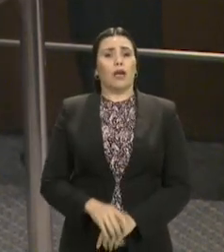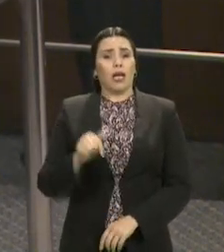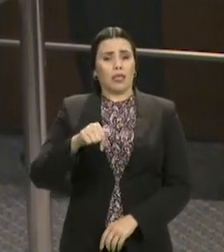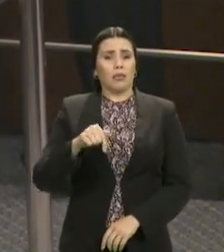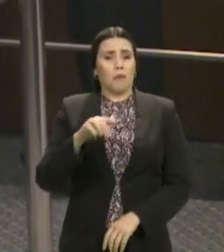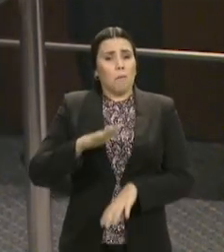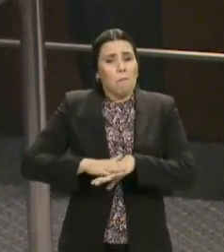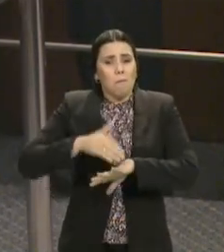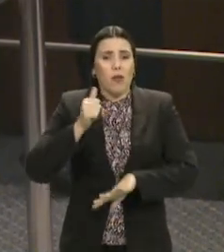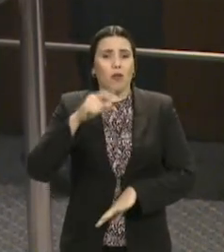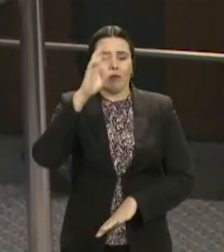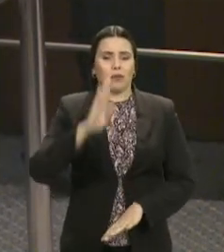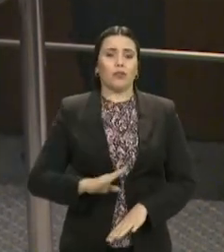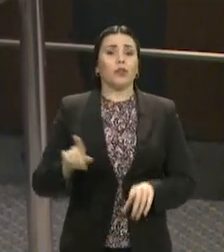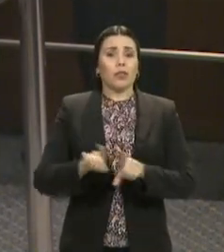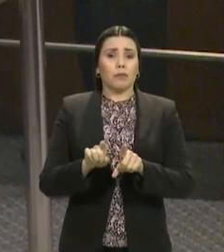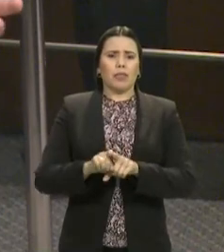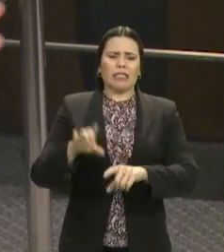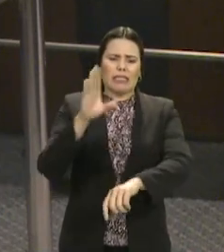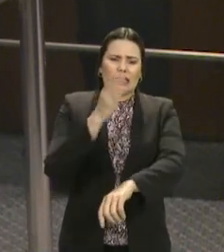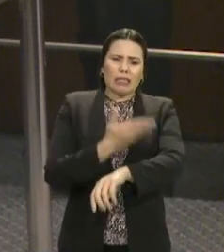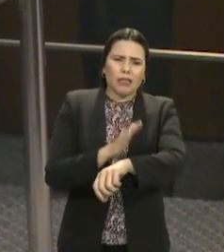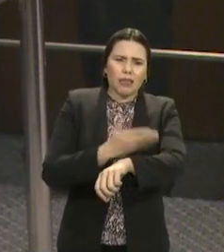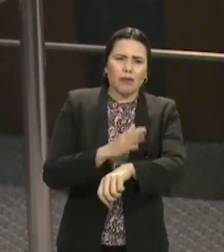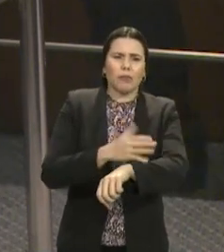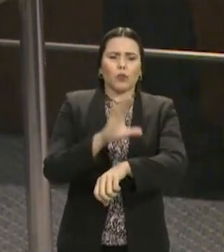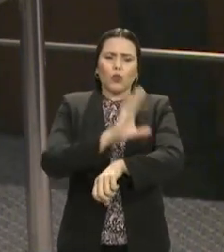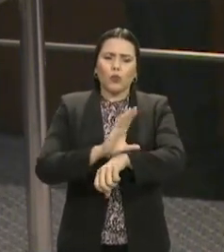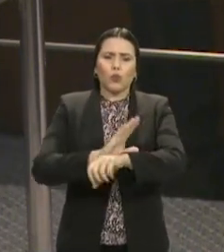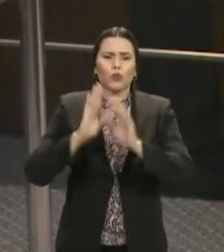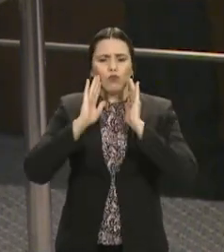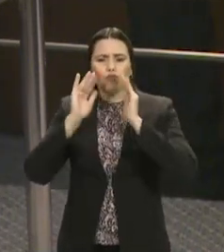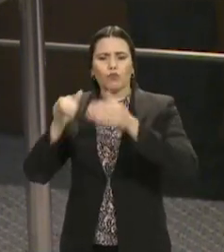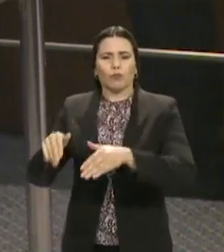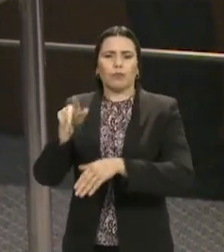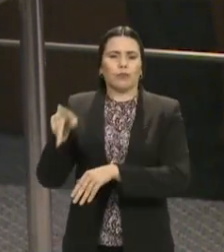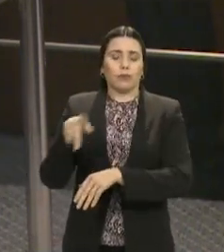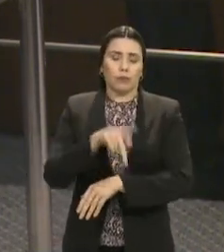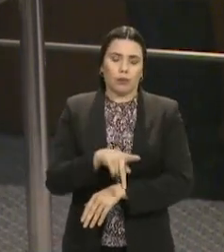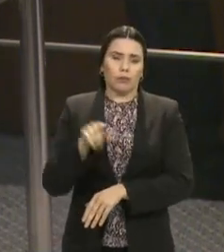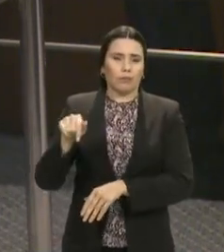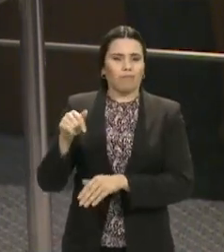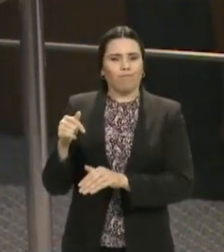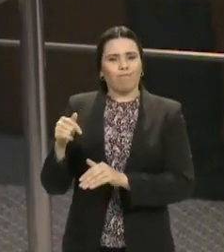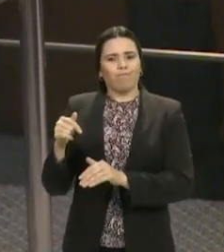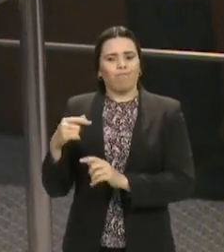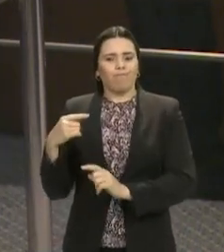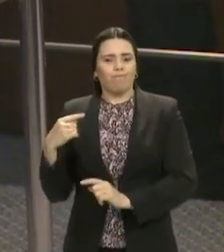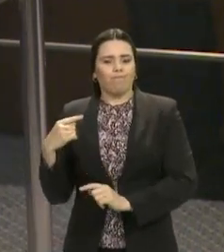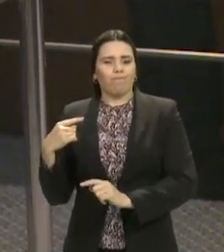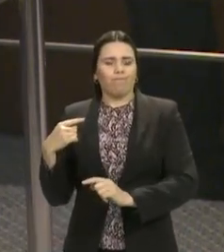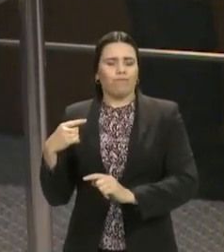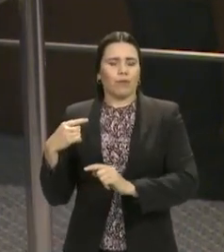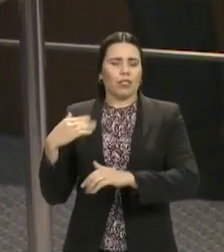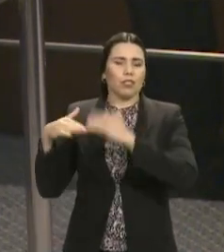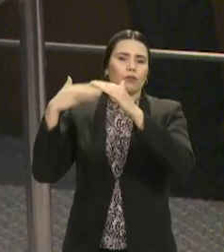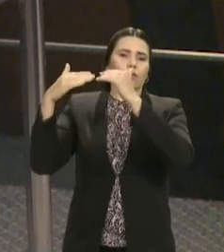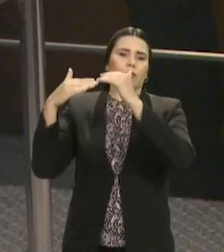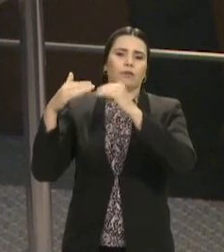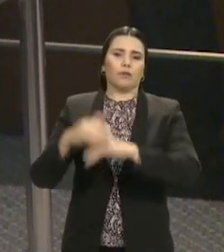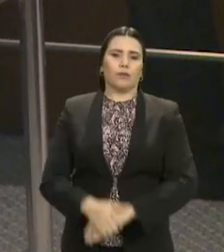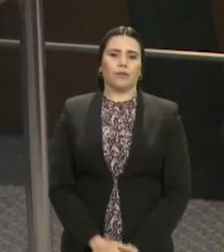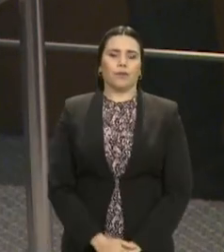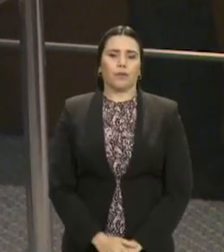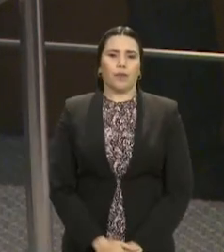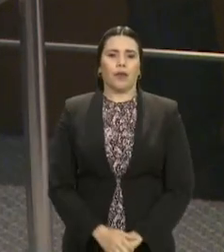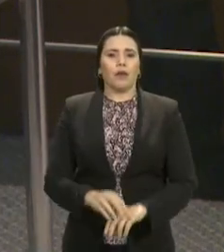ter um bom ensinamento, enfim, programas que vieram levar o Maranhão a sair do 22º estado,